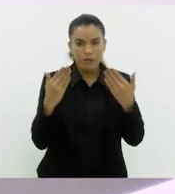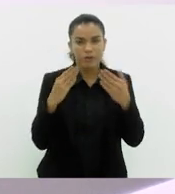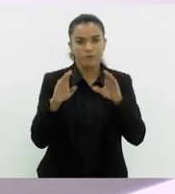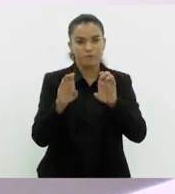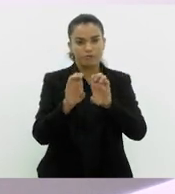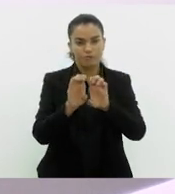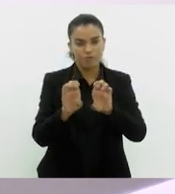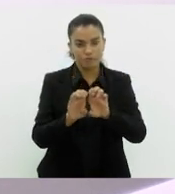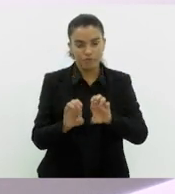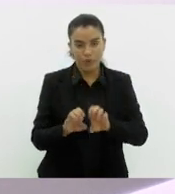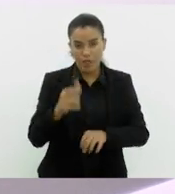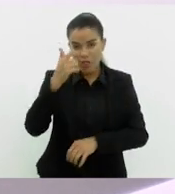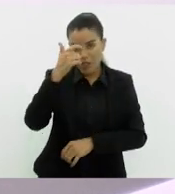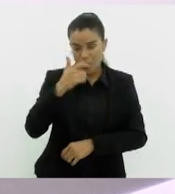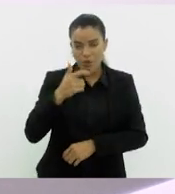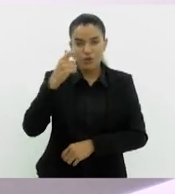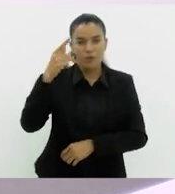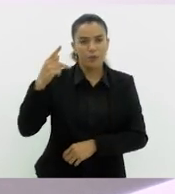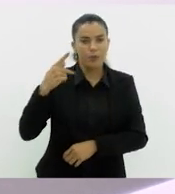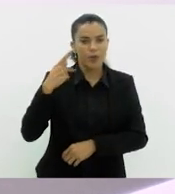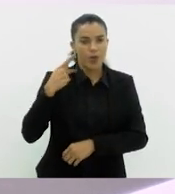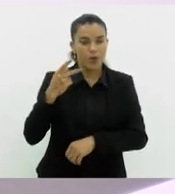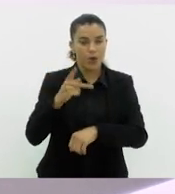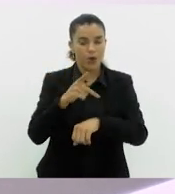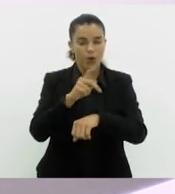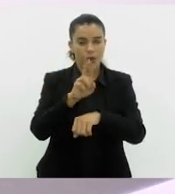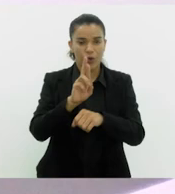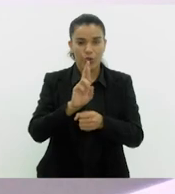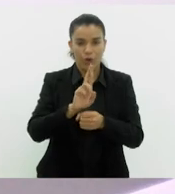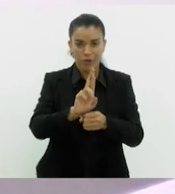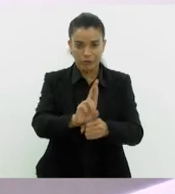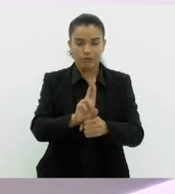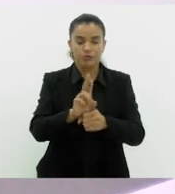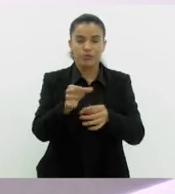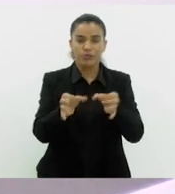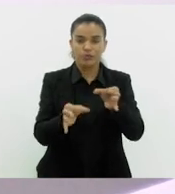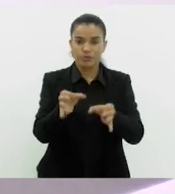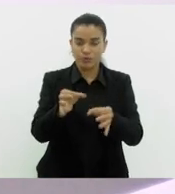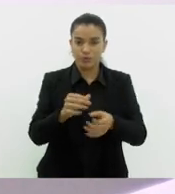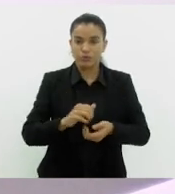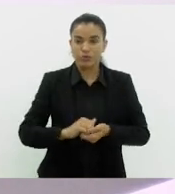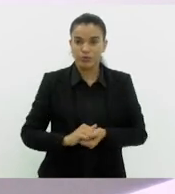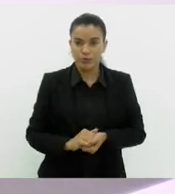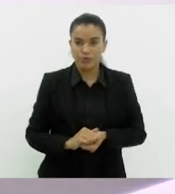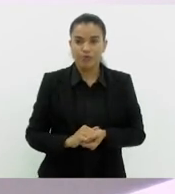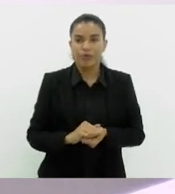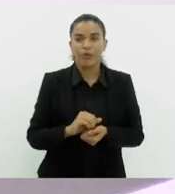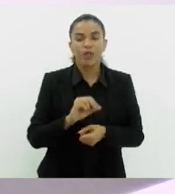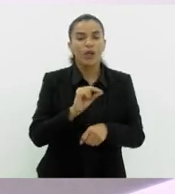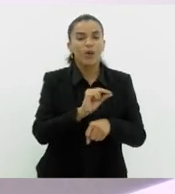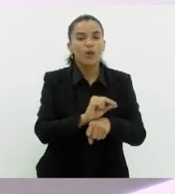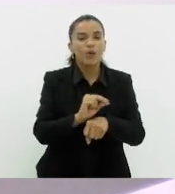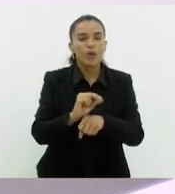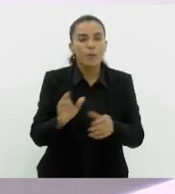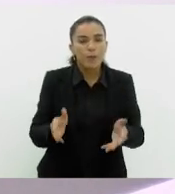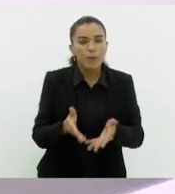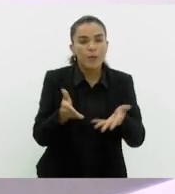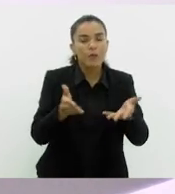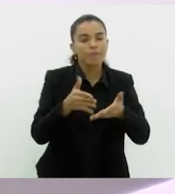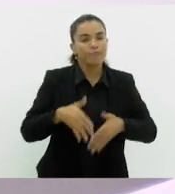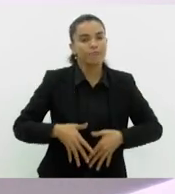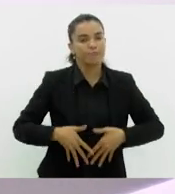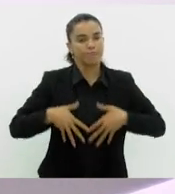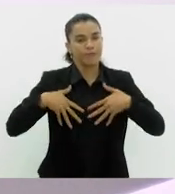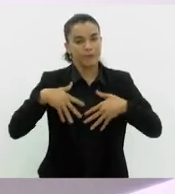atualmente eu ocupo. Eu sou procuradora de justiça, atualmente eu ocupo uma estrutura que se chama Coordenadoria Geral de Promoção da Dignidade